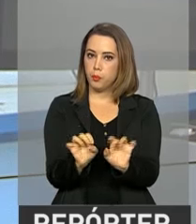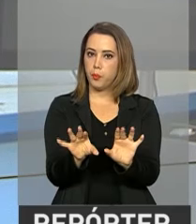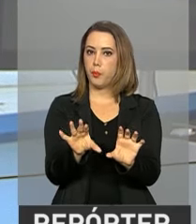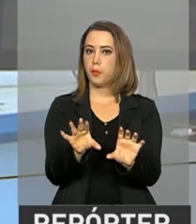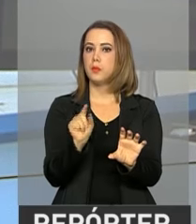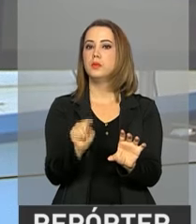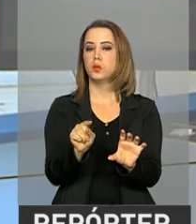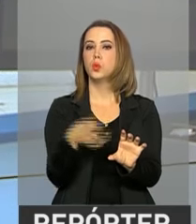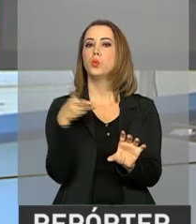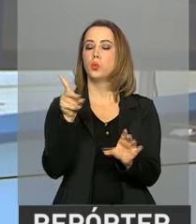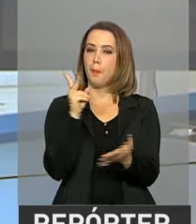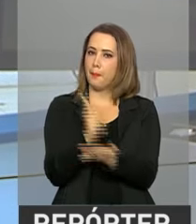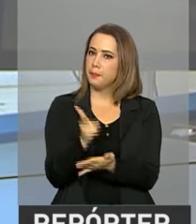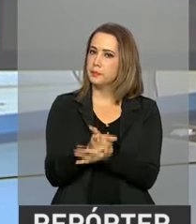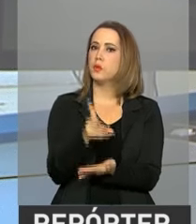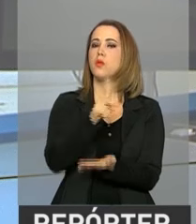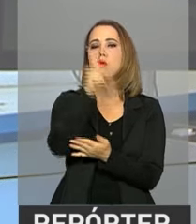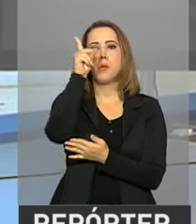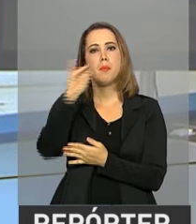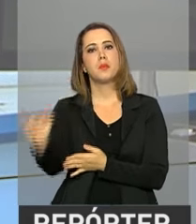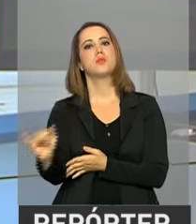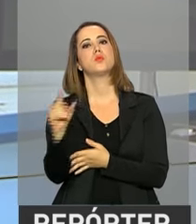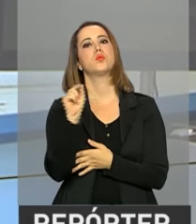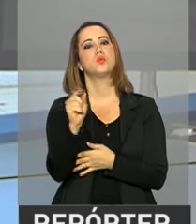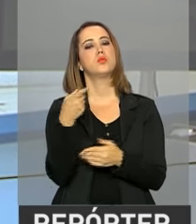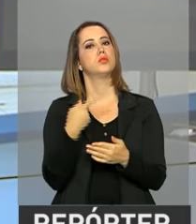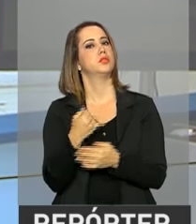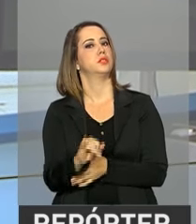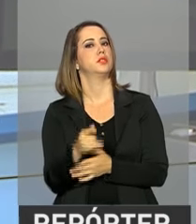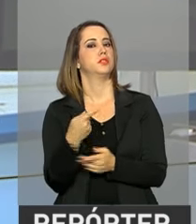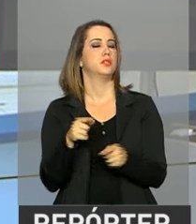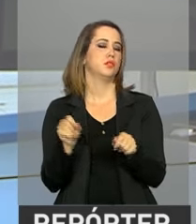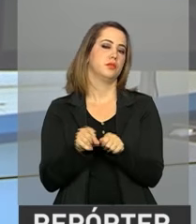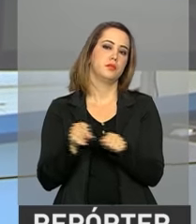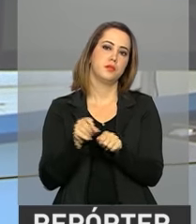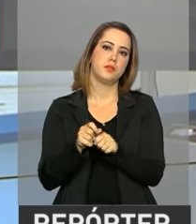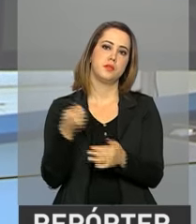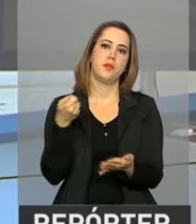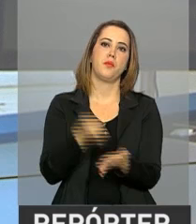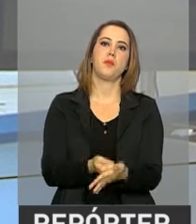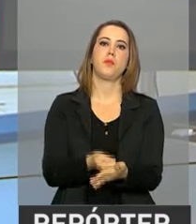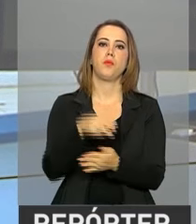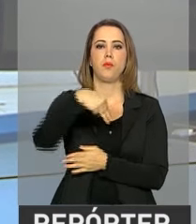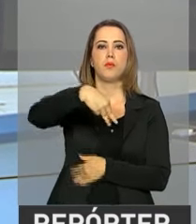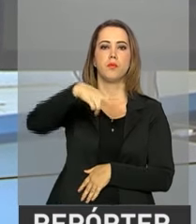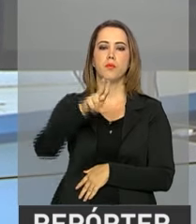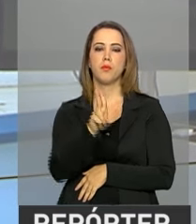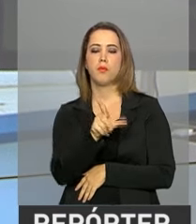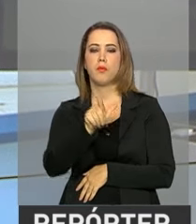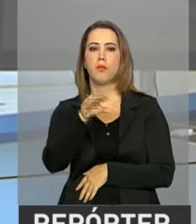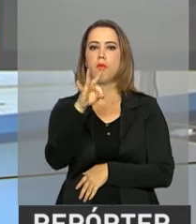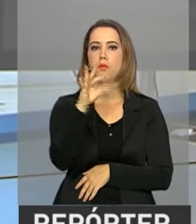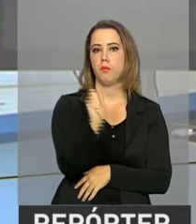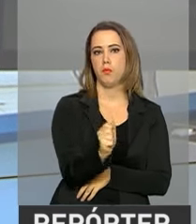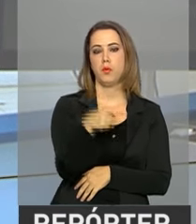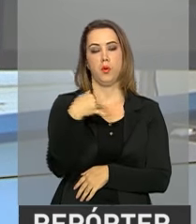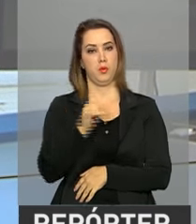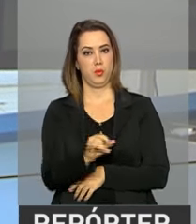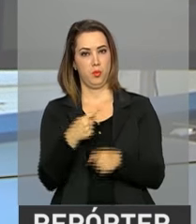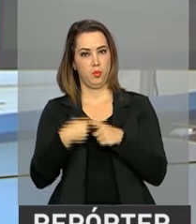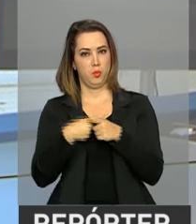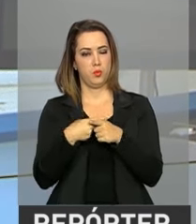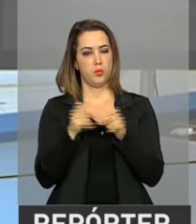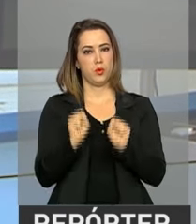Quem descumprir a regra vai pagar multa e terá quatro pontos na carteira. Segundo o Denatran, com os faróis acesos, os